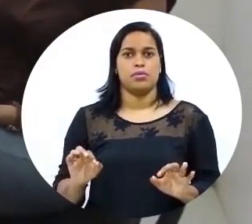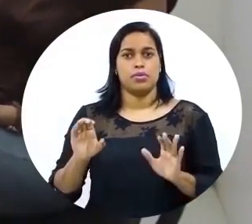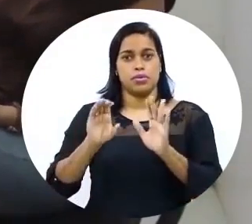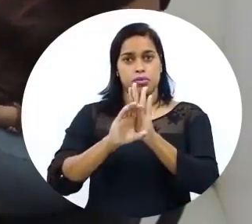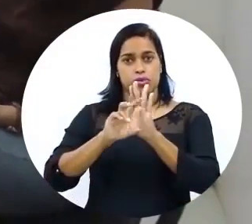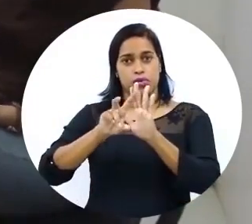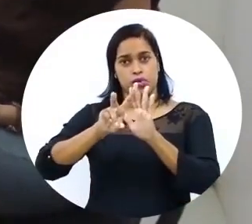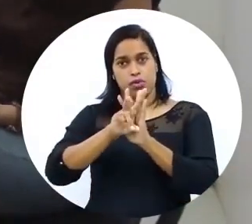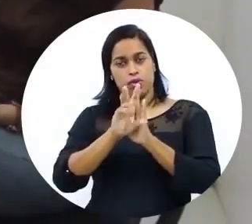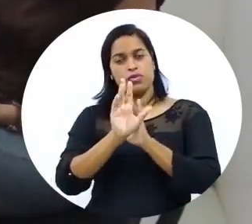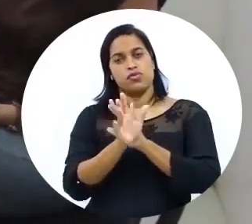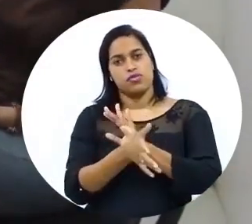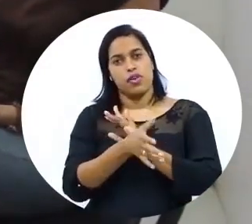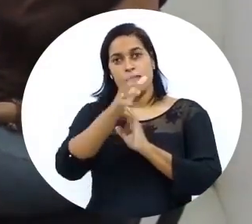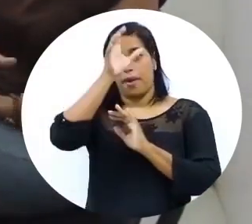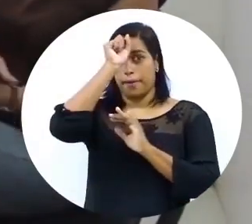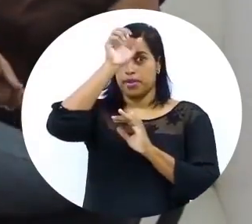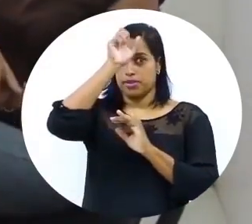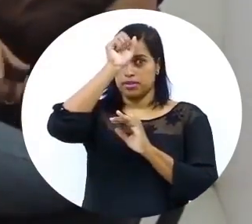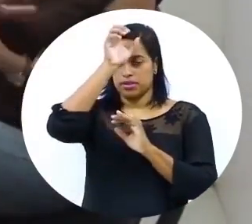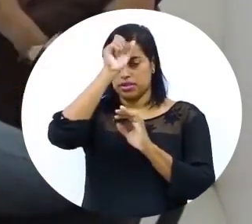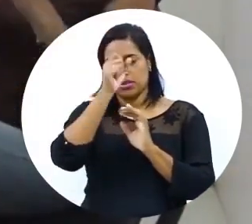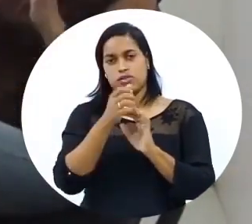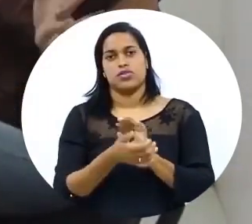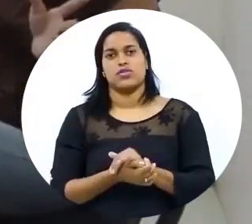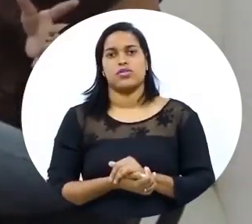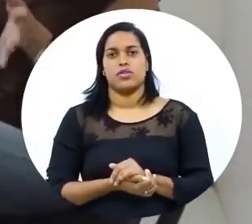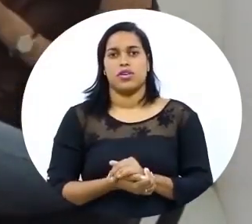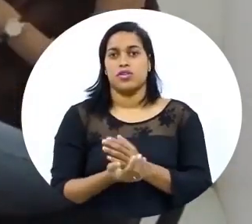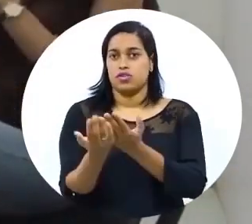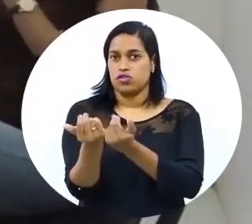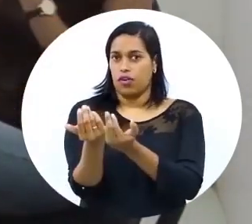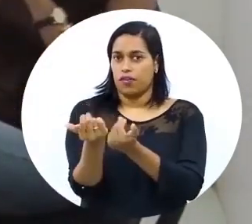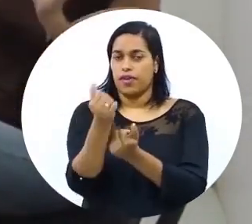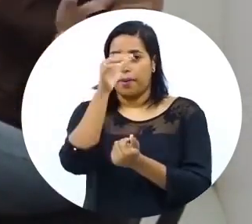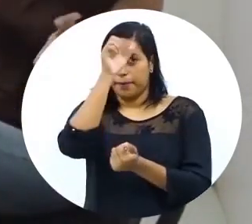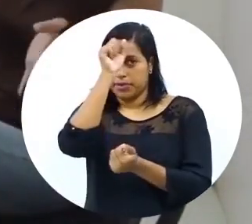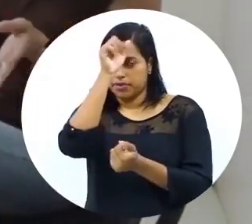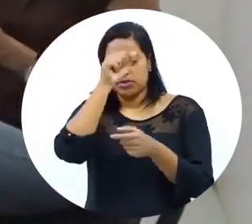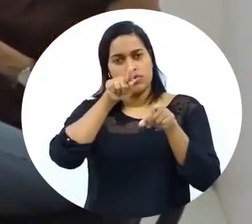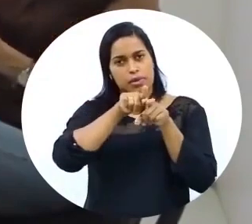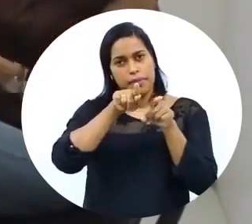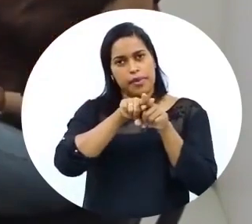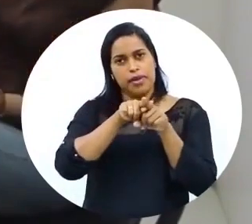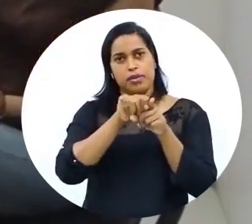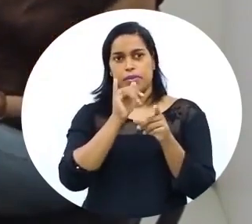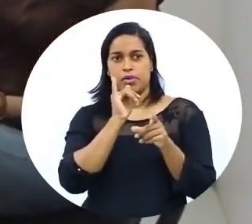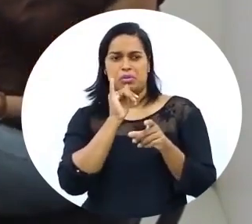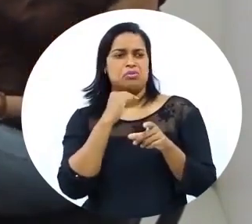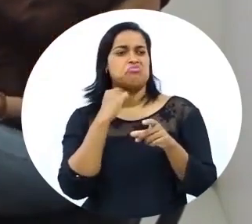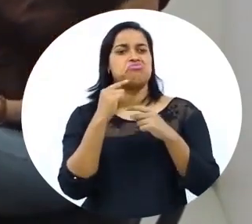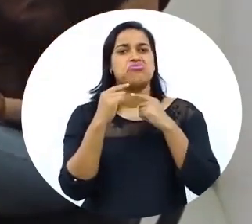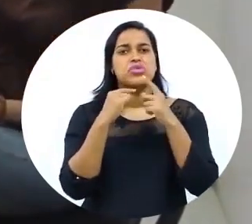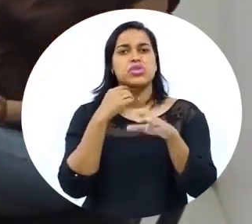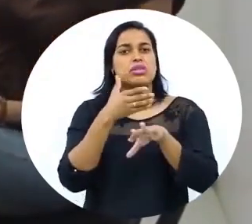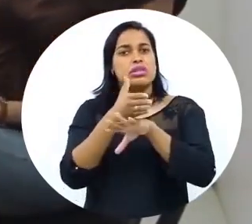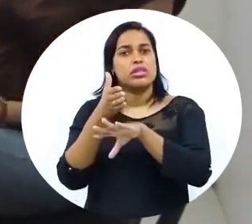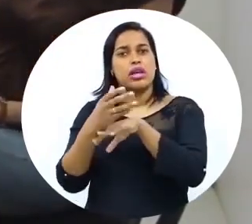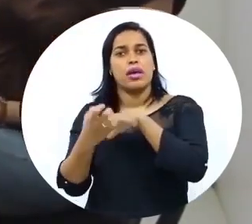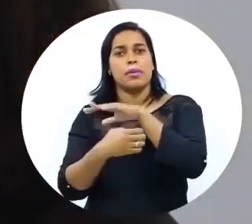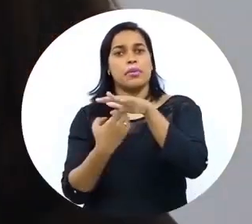emprego. Já foi aprendiz, né? Mas vamos imaginar que você ainda não conseguiu entrar em empresa nenhuma. E